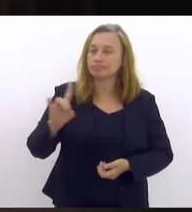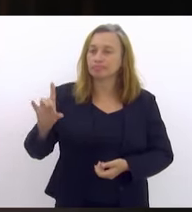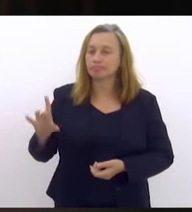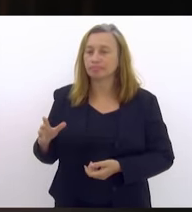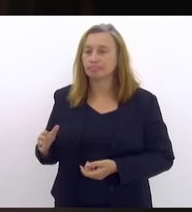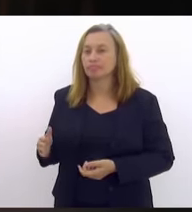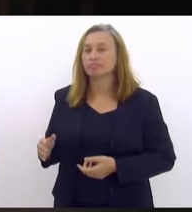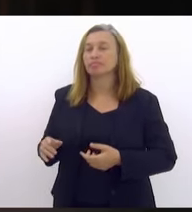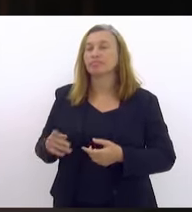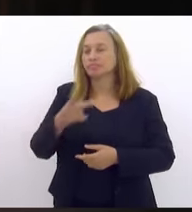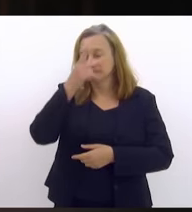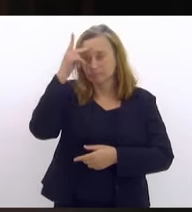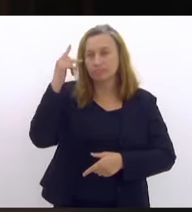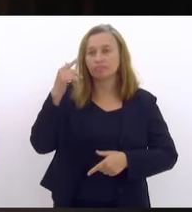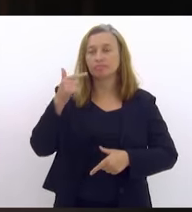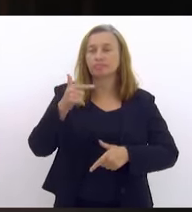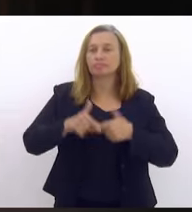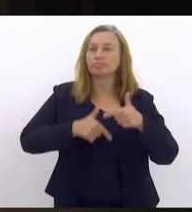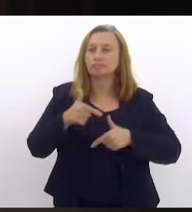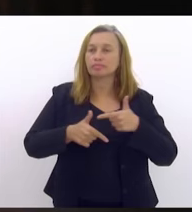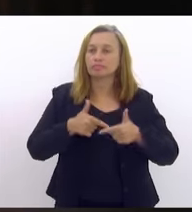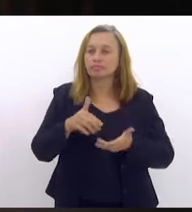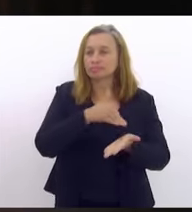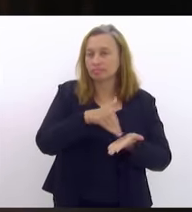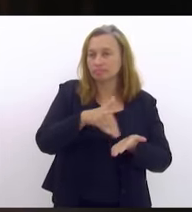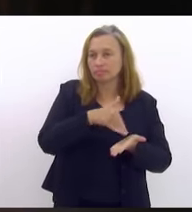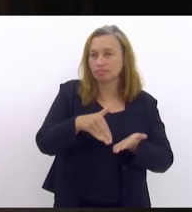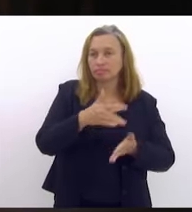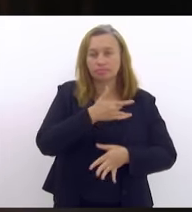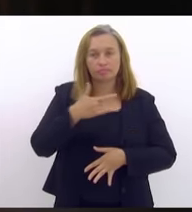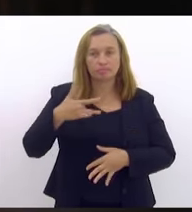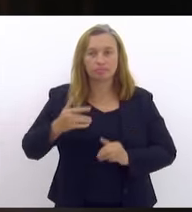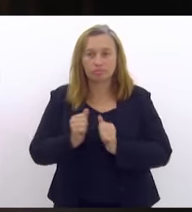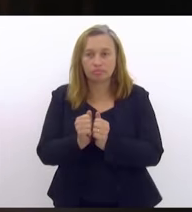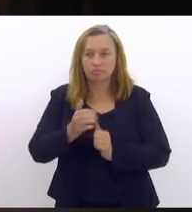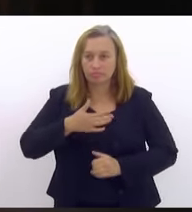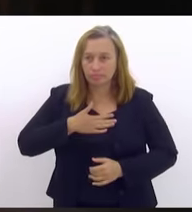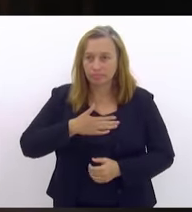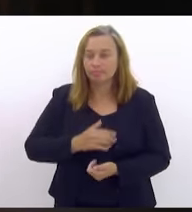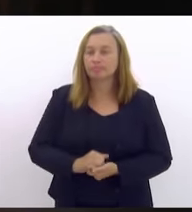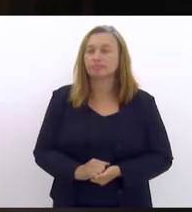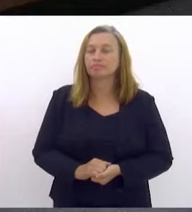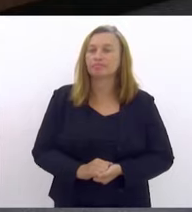Lucas, que trabalha lá naquele dia a dia, na Secretaria de Saúde conosco.